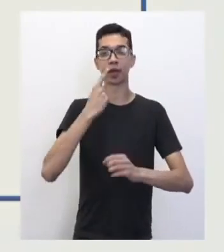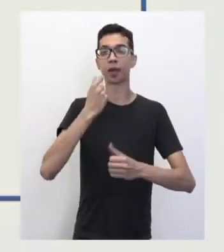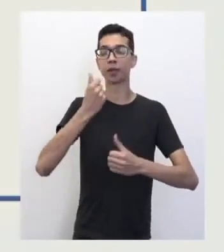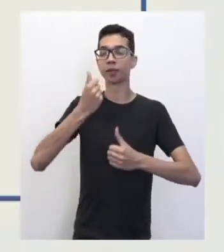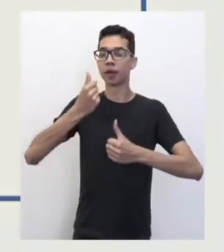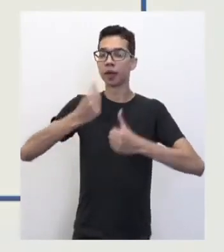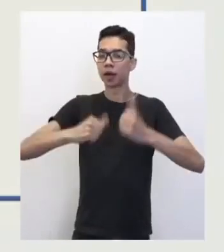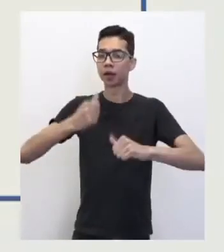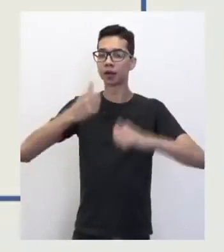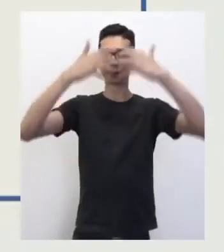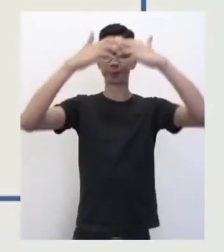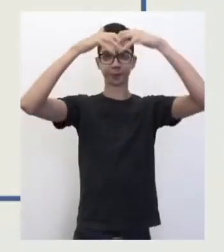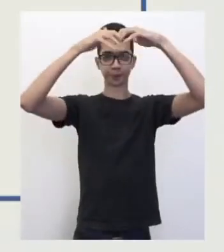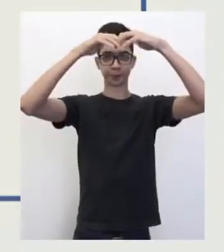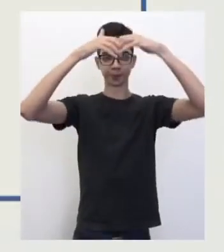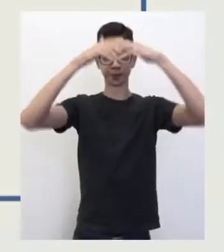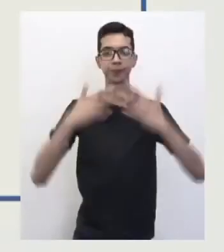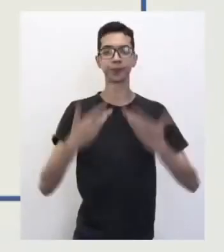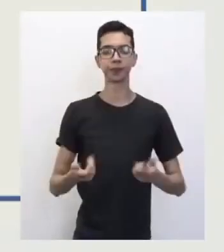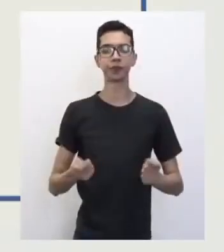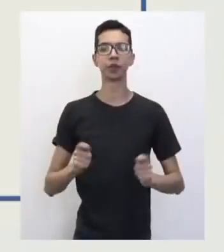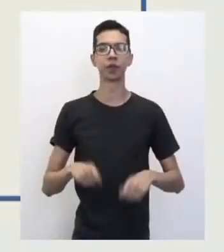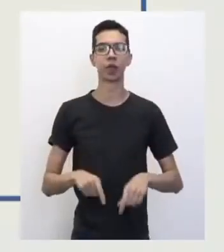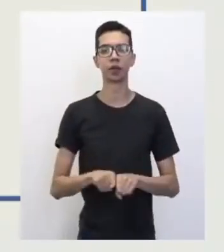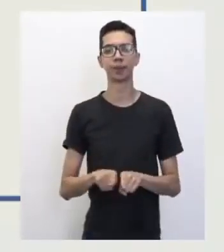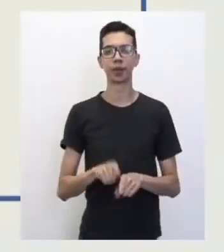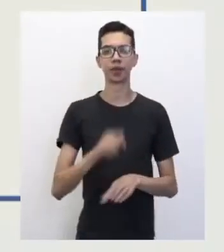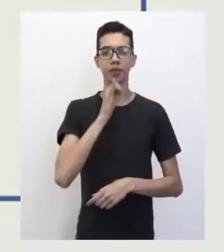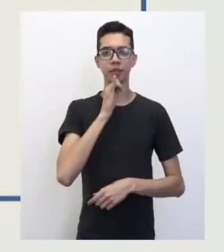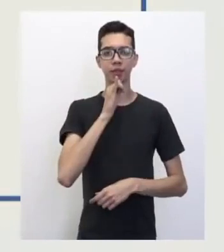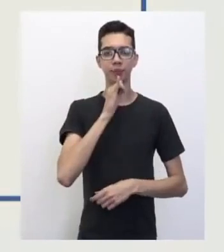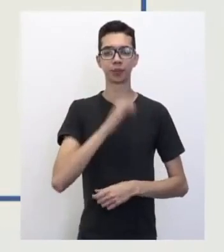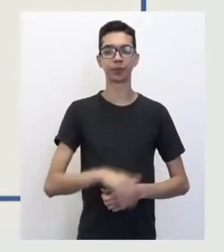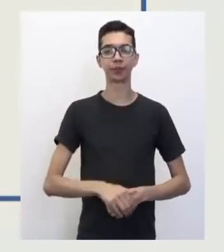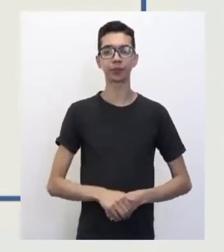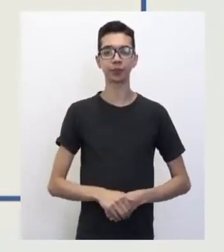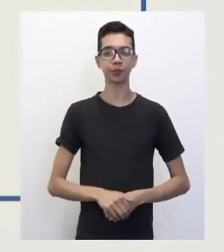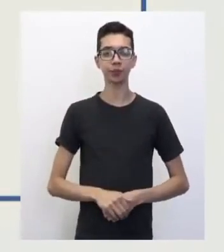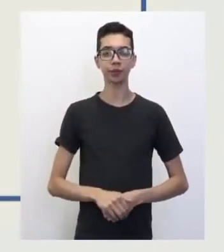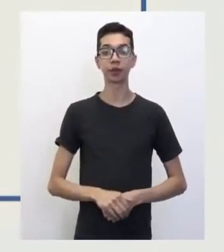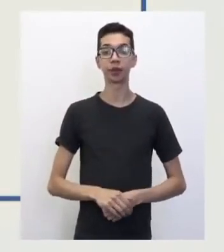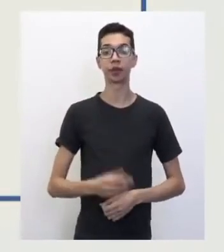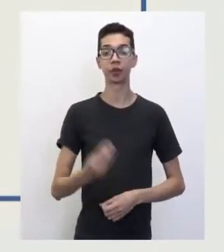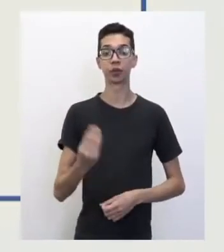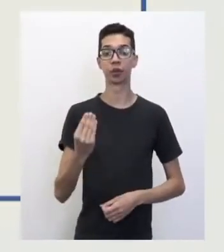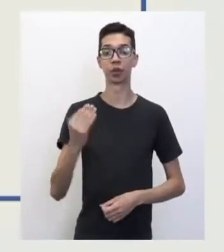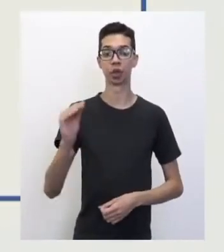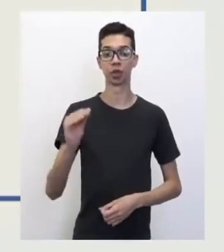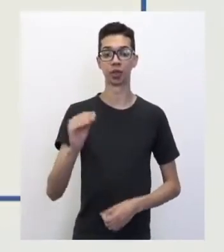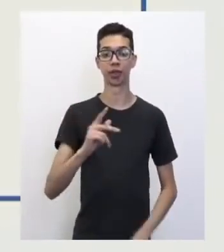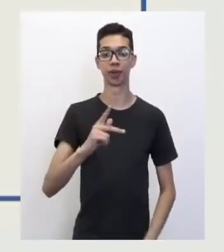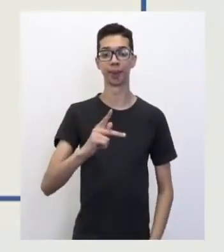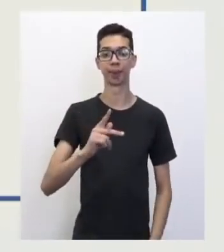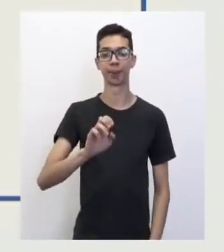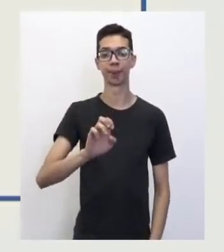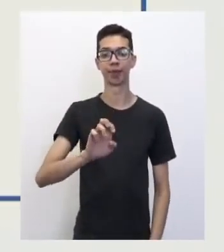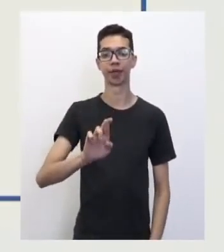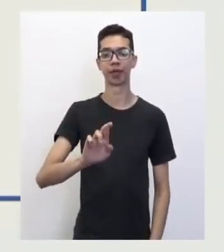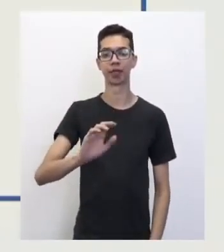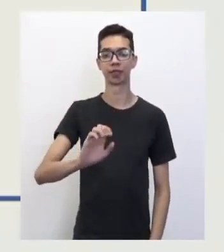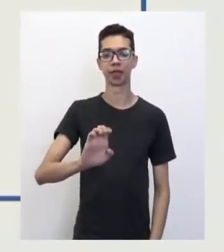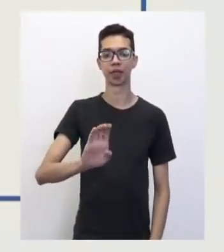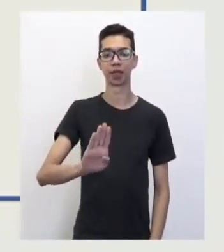eu poderia inserir o período seguinte como percebe-se que, né? Então, diante desse estudo, percebe-se